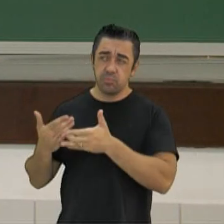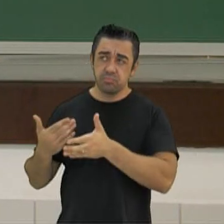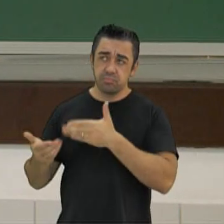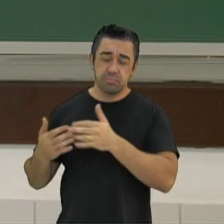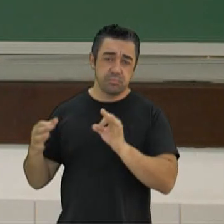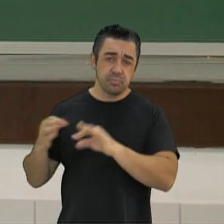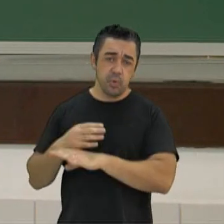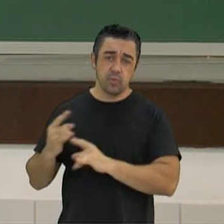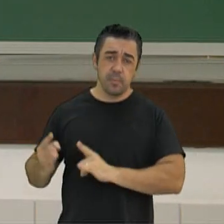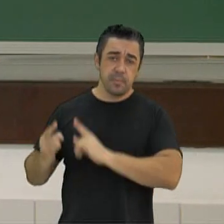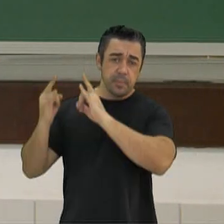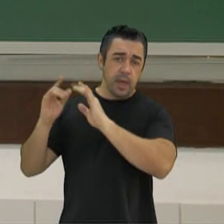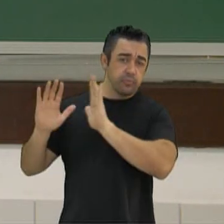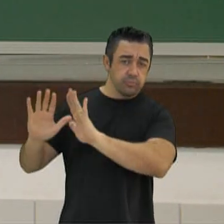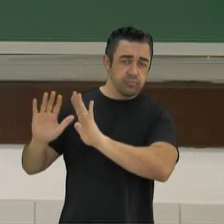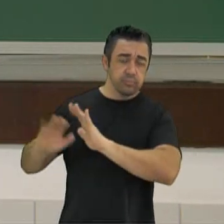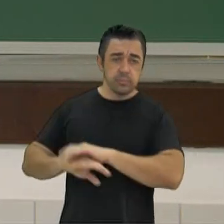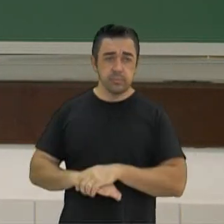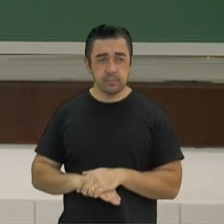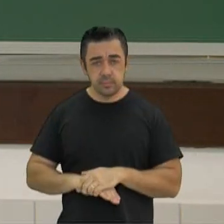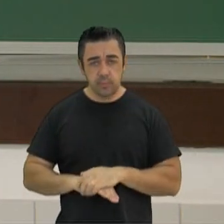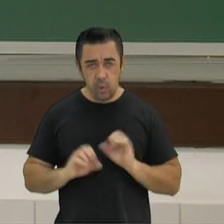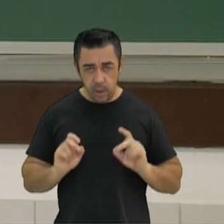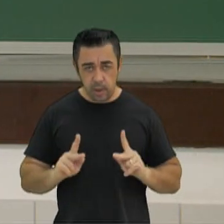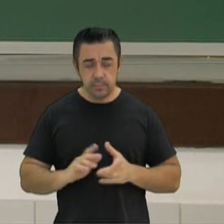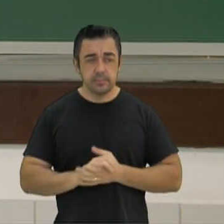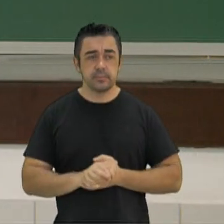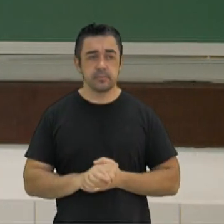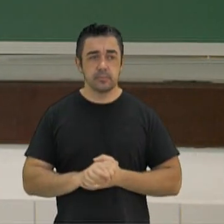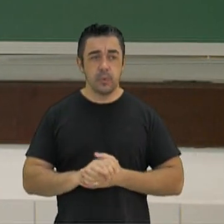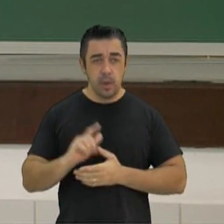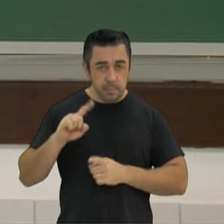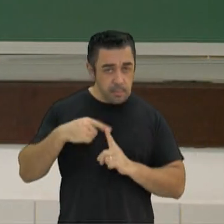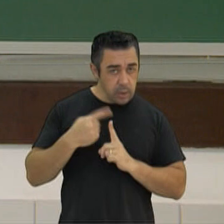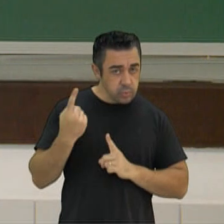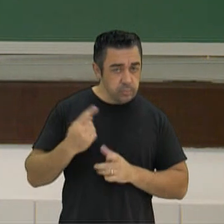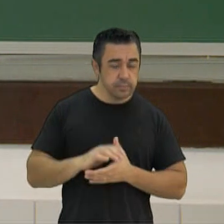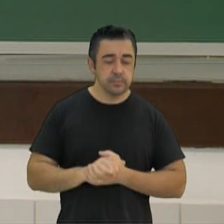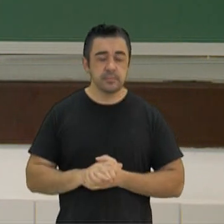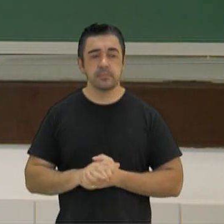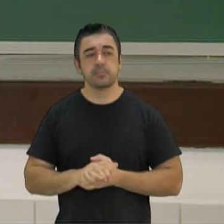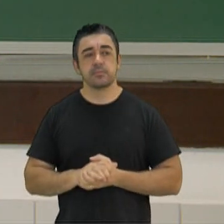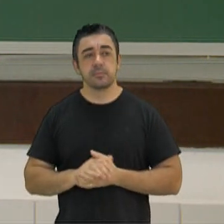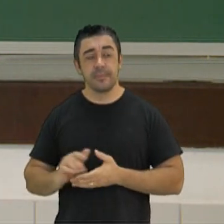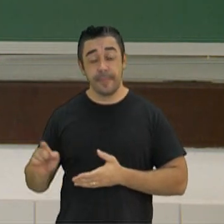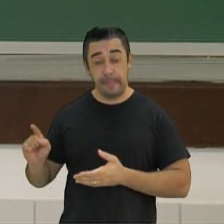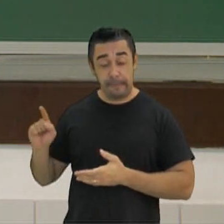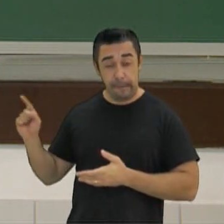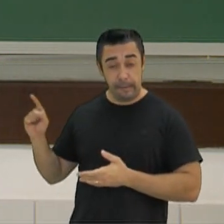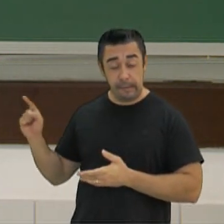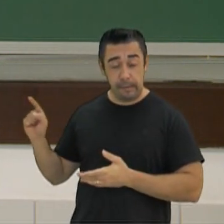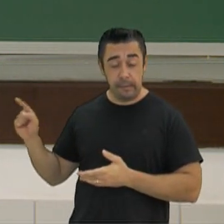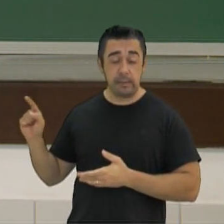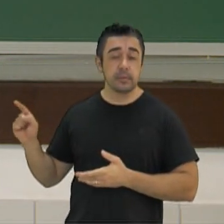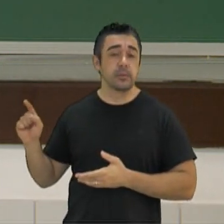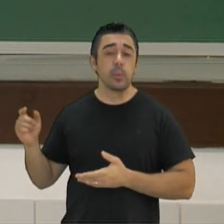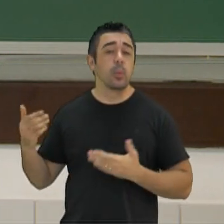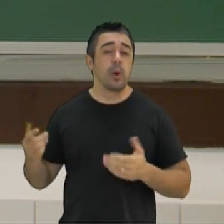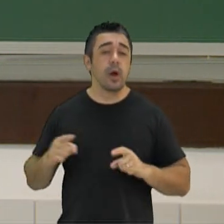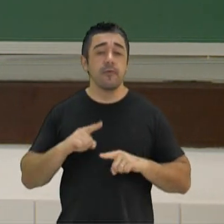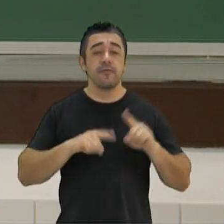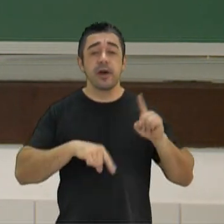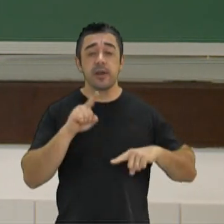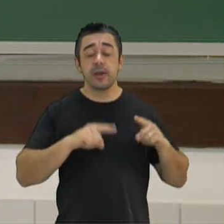prédio está lá com aquela altura que ele já tem. Legal? Mais um quiz aí para vocês. Nessa situação agora, qual é a